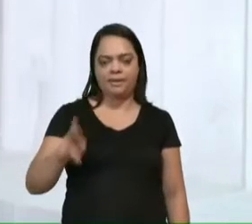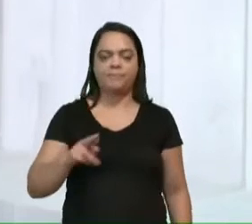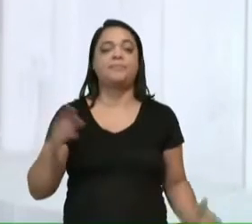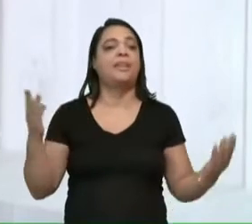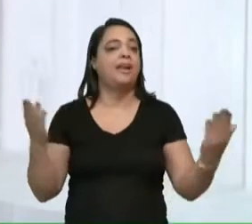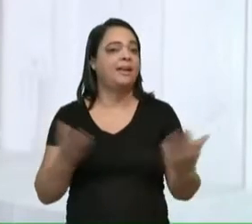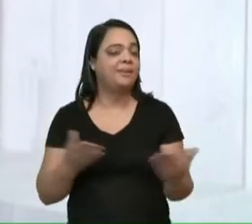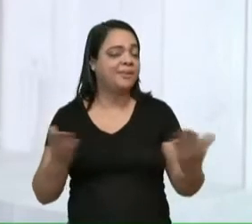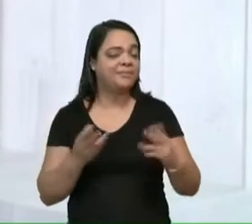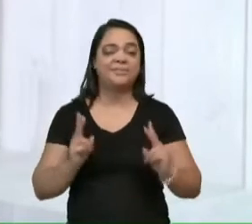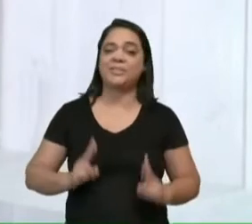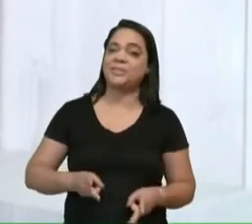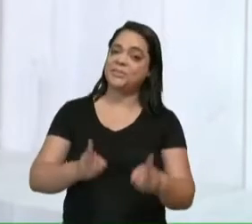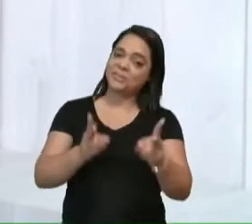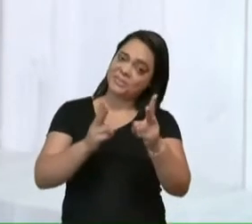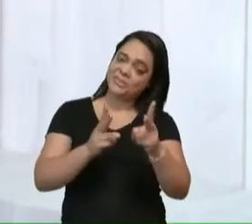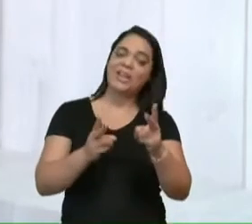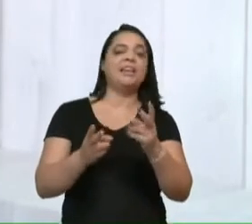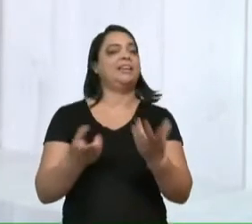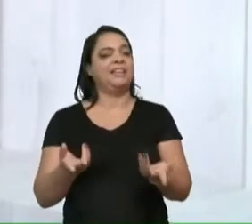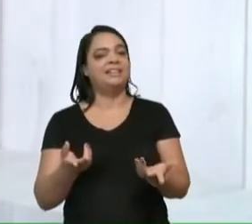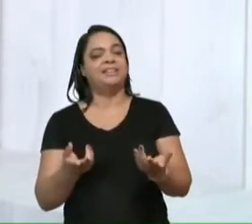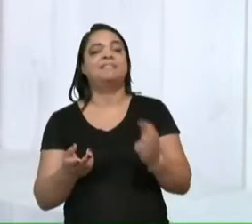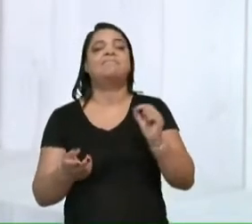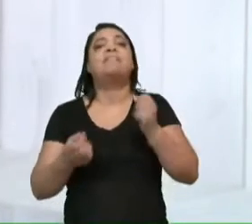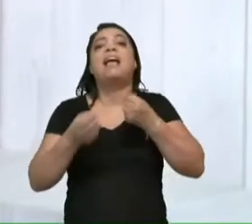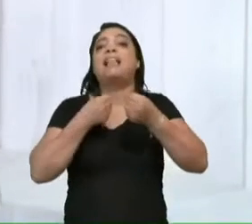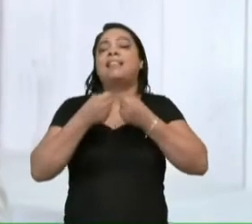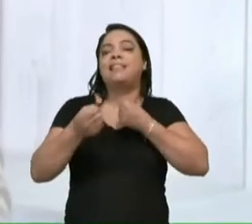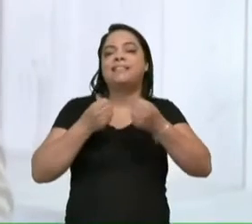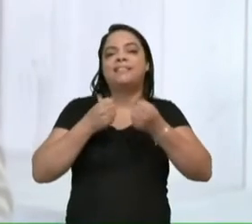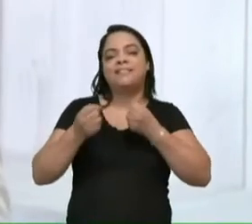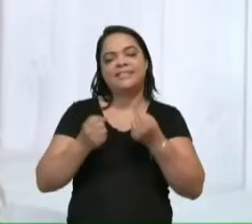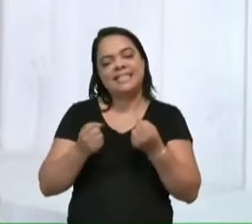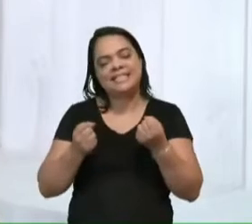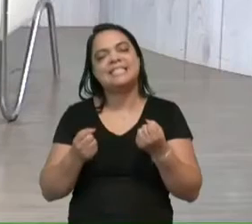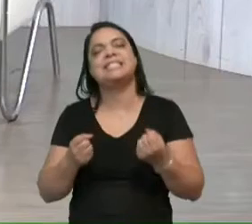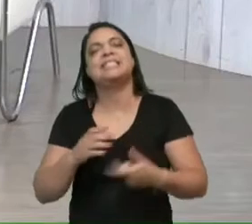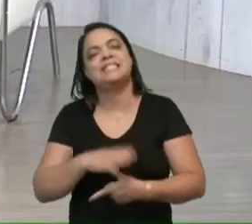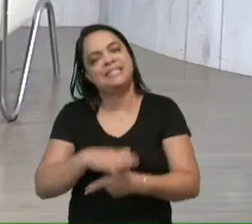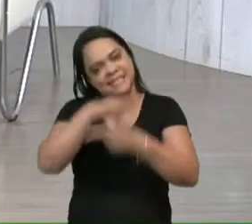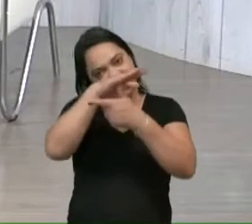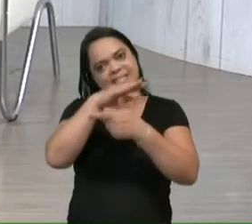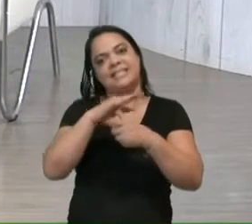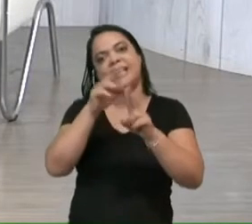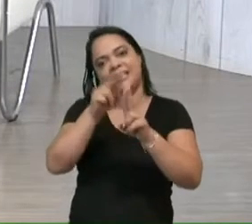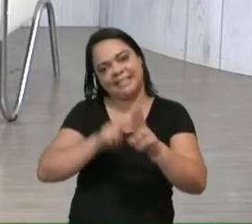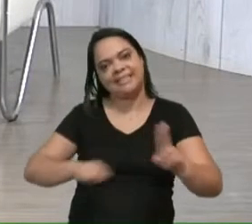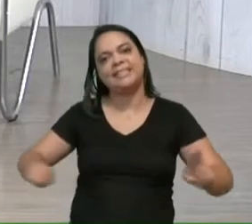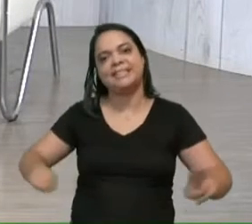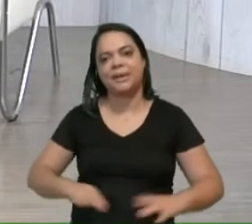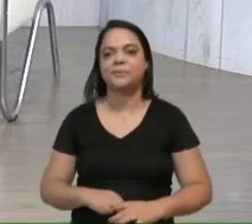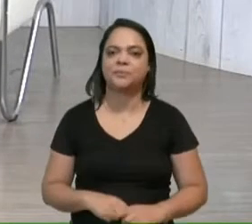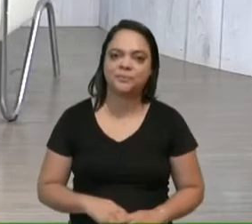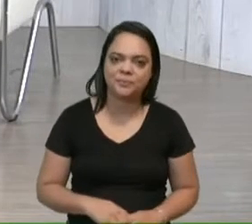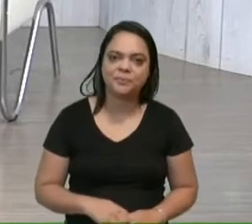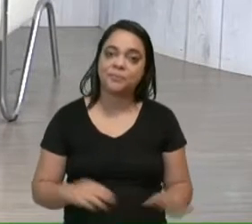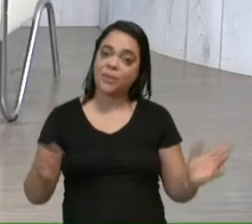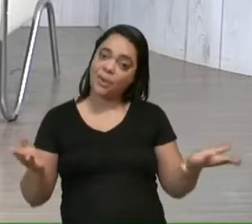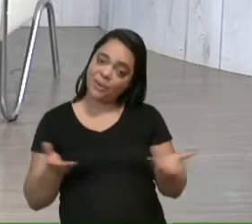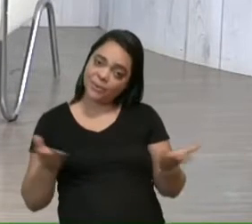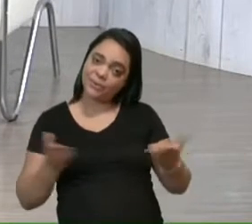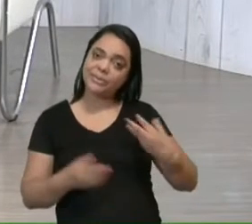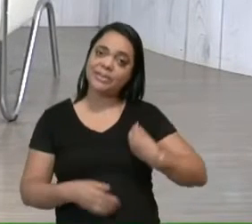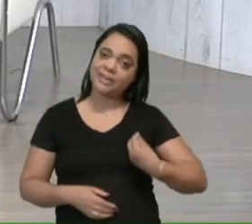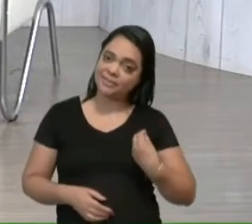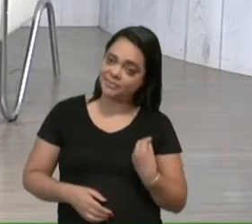bom agora a gente dá sequência à nossa série de entrevistas com os pró-reitores da Universidade Federal de Uberlândia hoje a gente